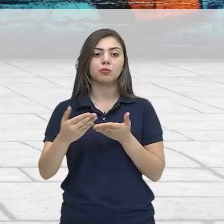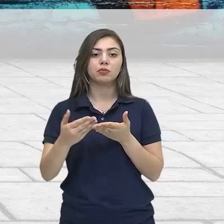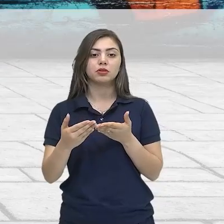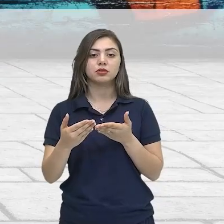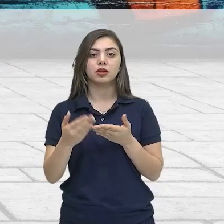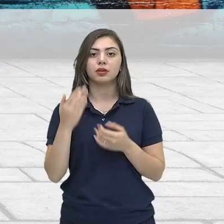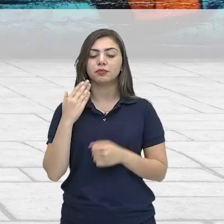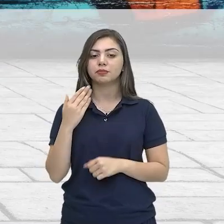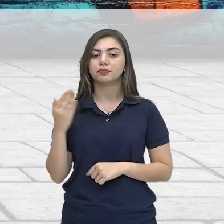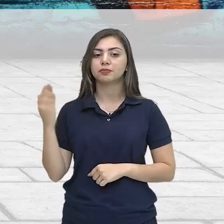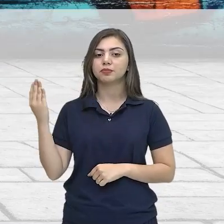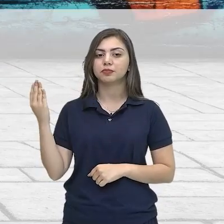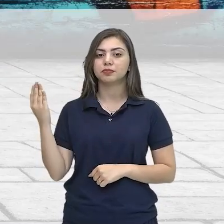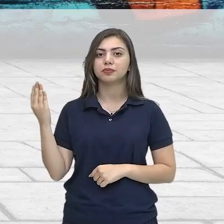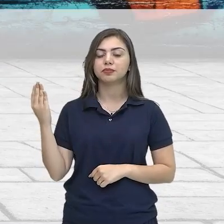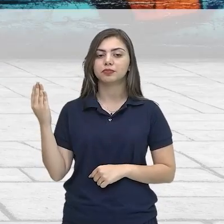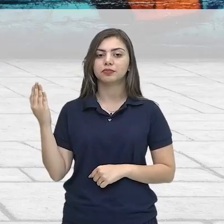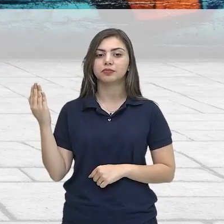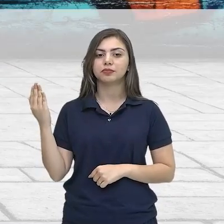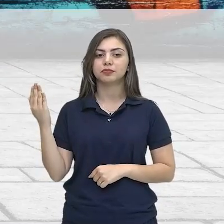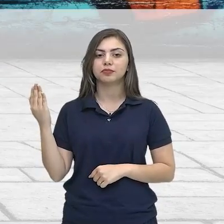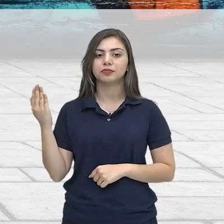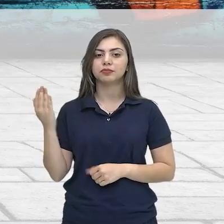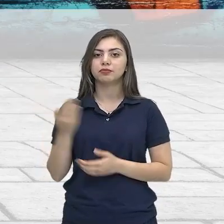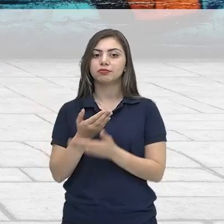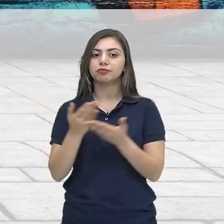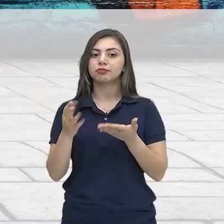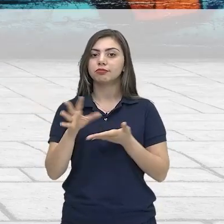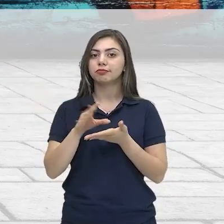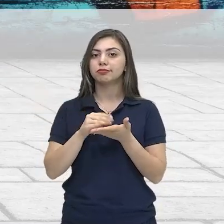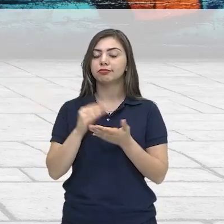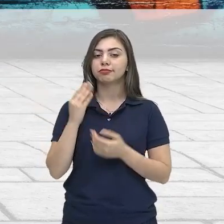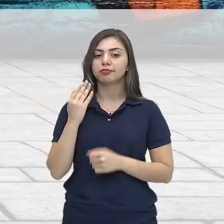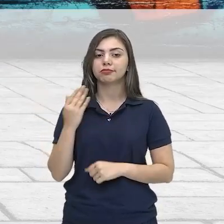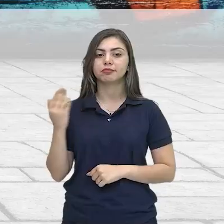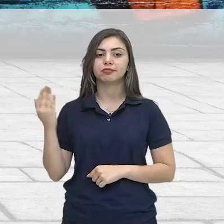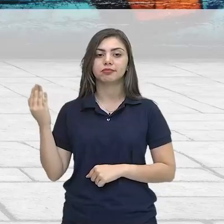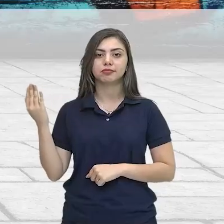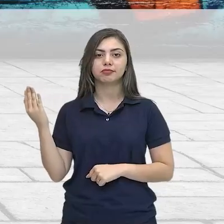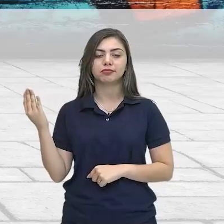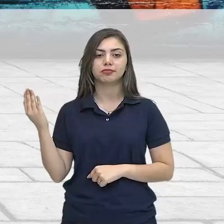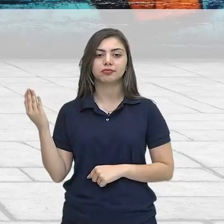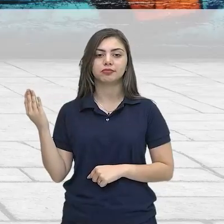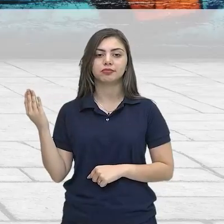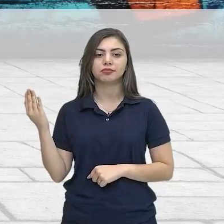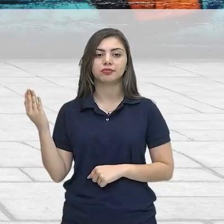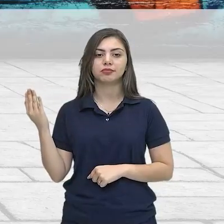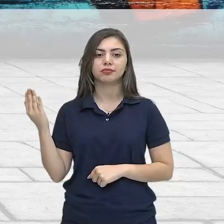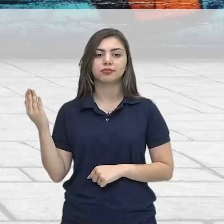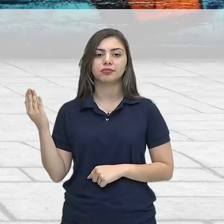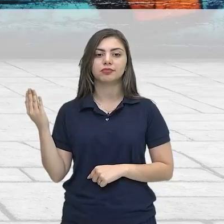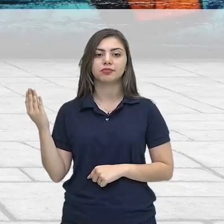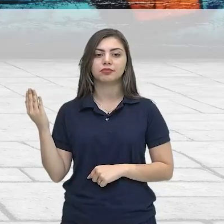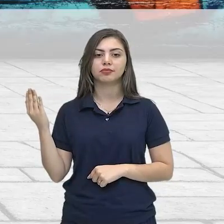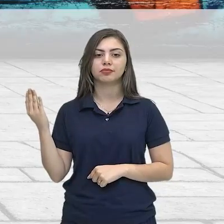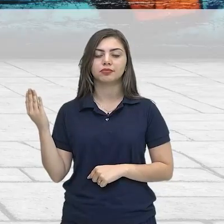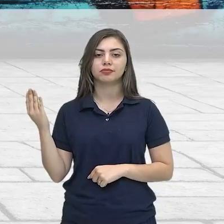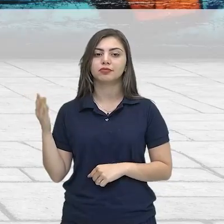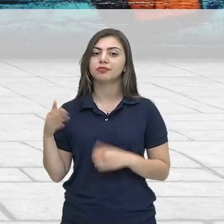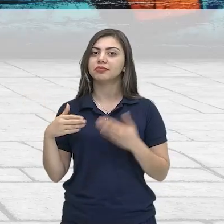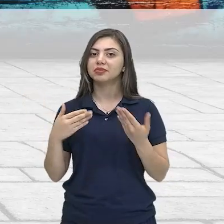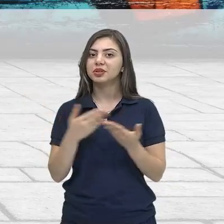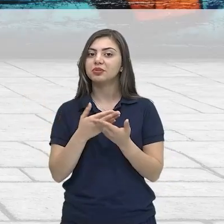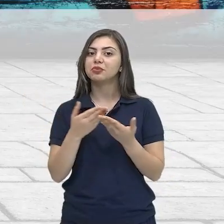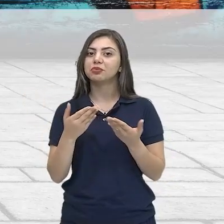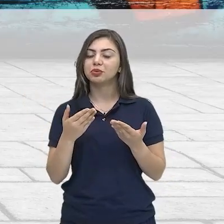2, 3, 4. E 5, 6 e 7, 8. Essa vai ser a contagem, tá bom? Vamos